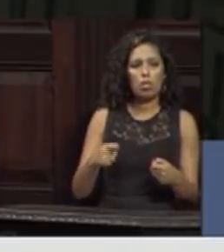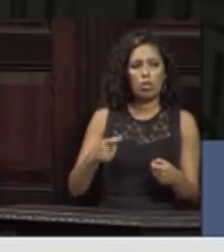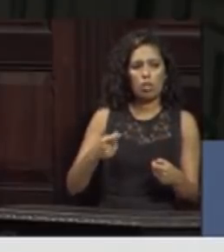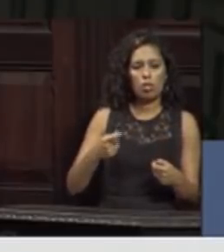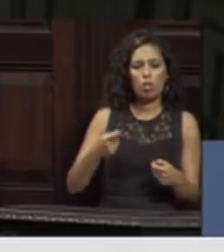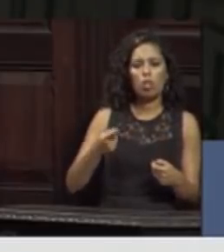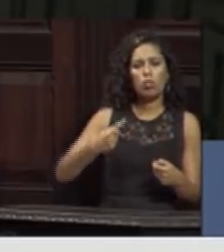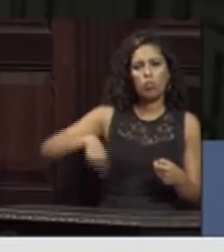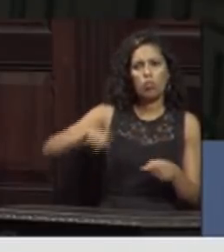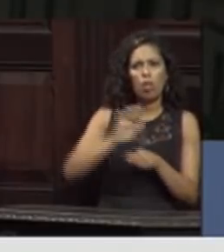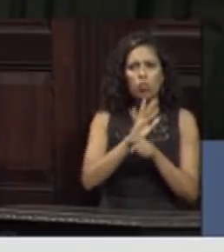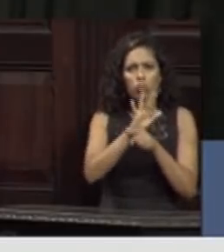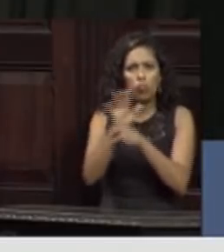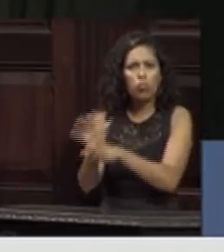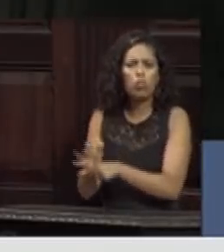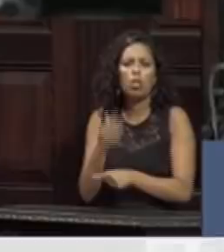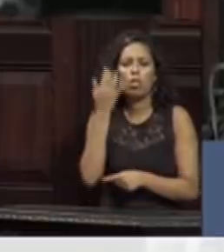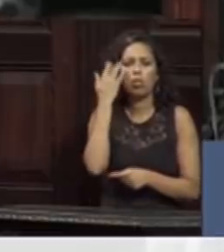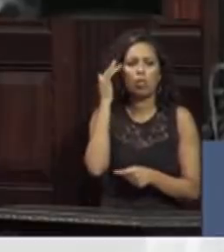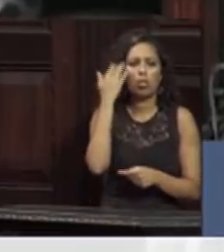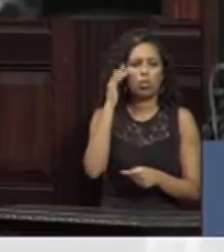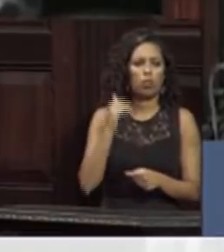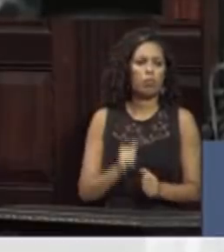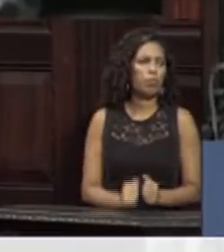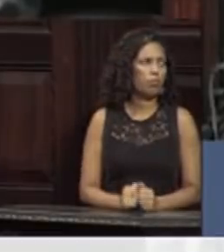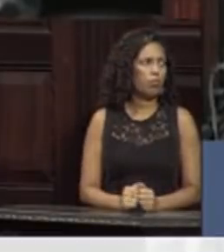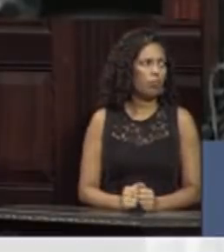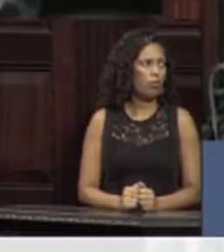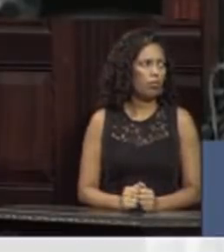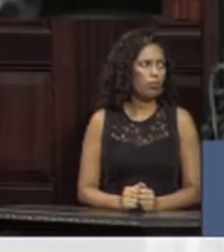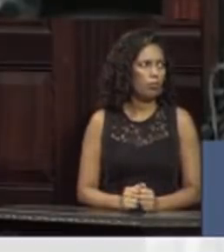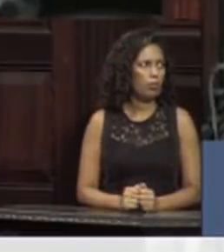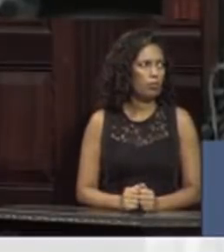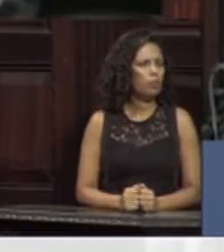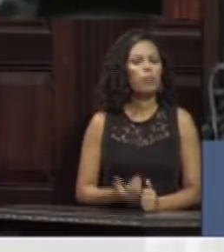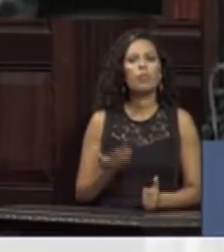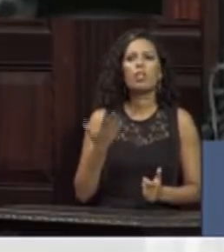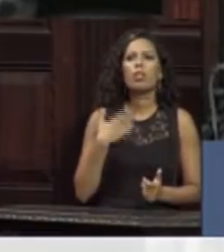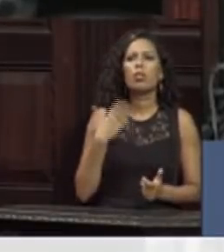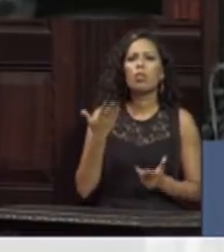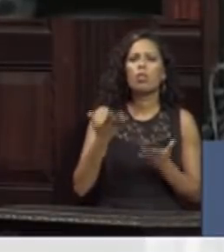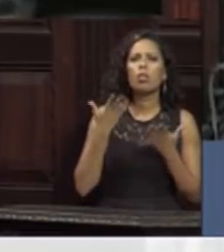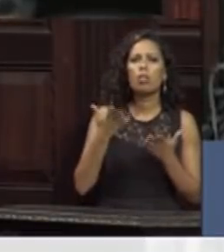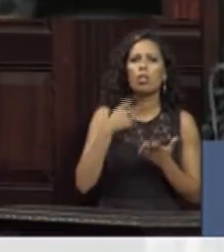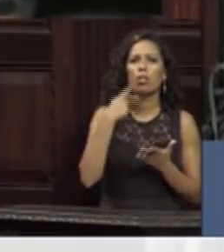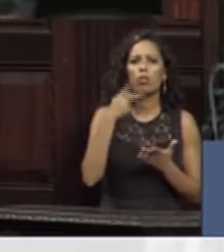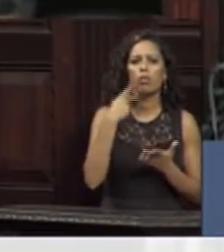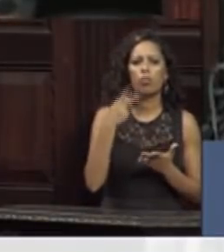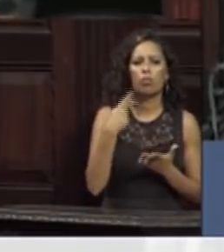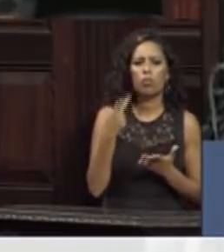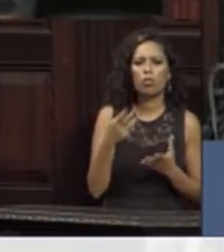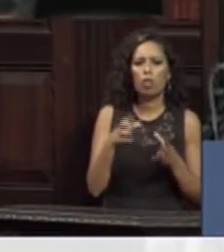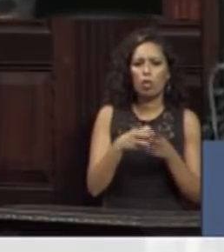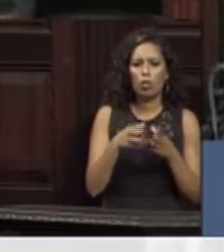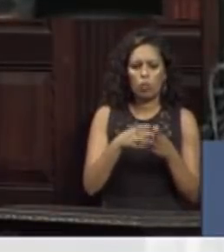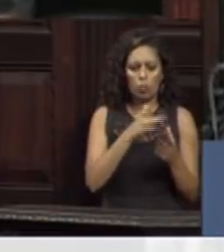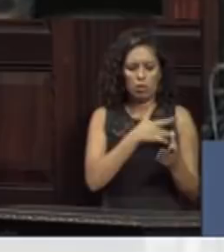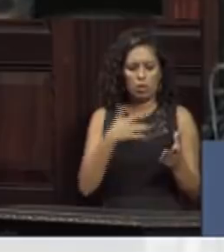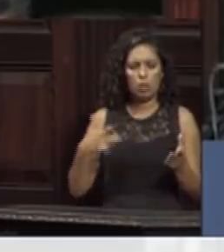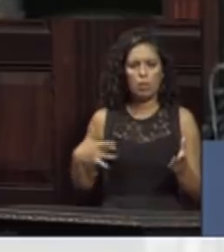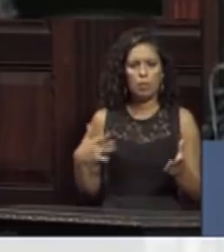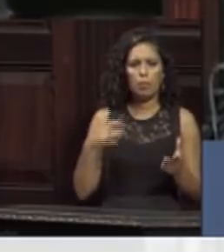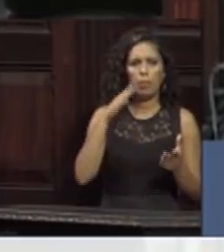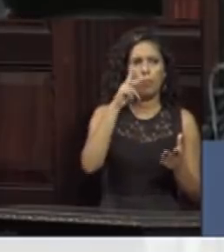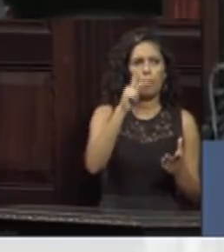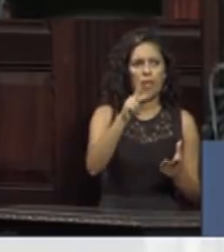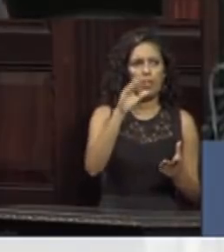certeza que Vossa Excelência irá conduzir desta forma. Em relação aqui aos representantes da saúde, sobre o PCCS, eu já falei